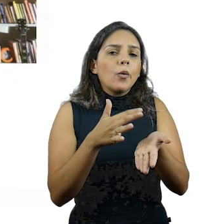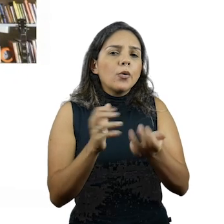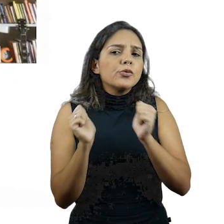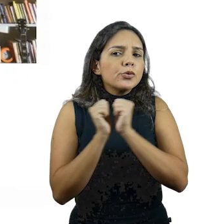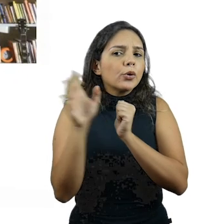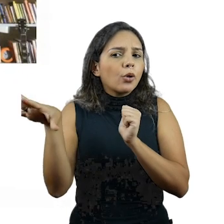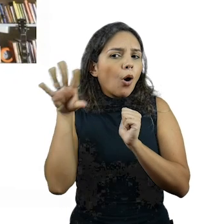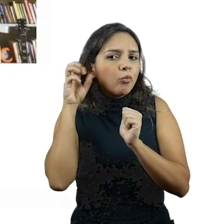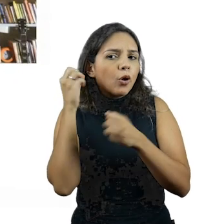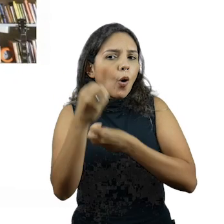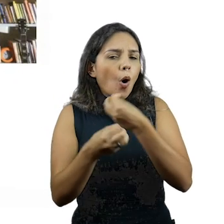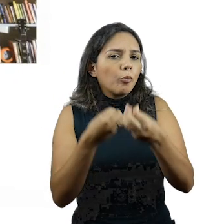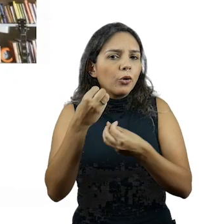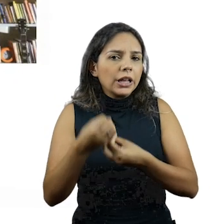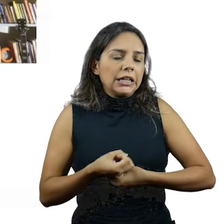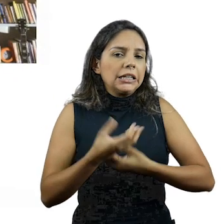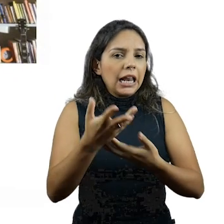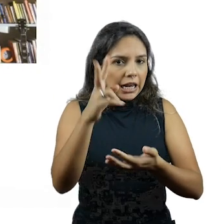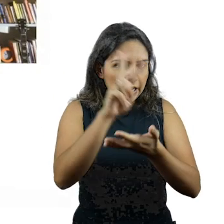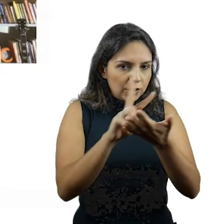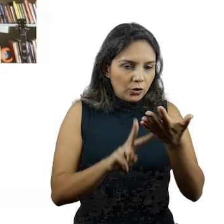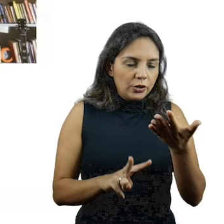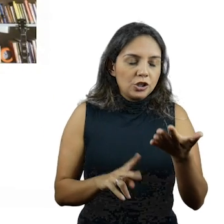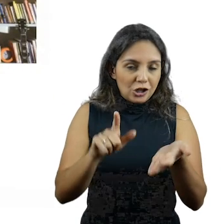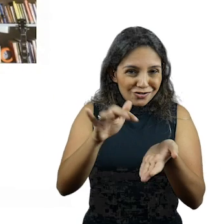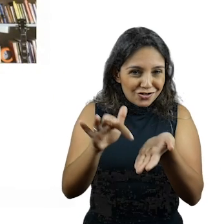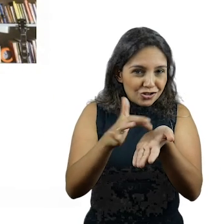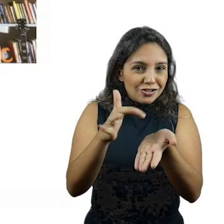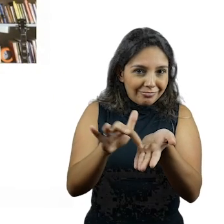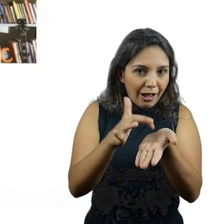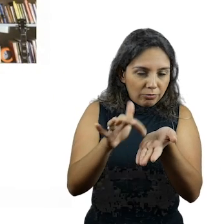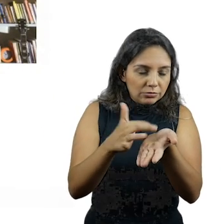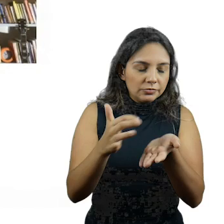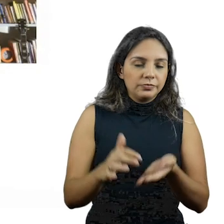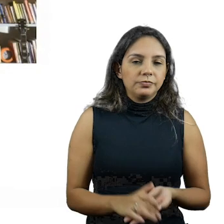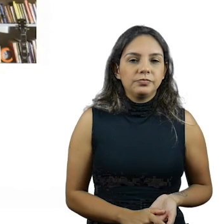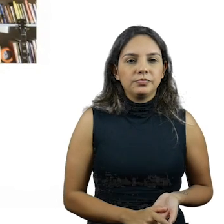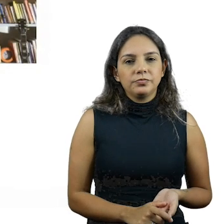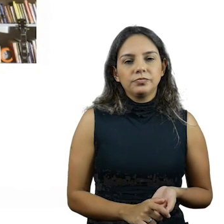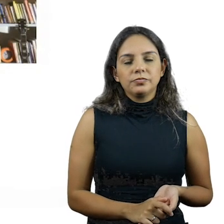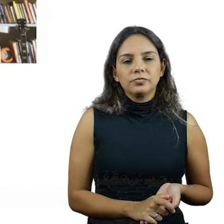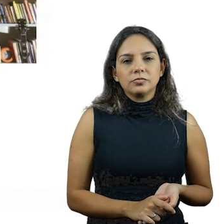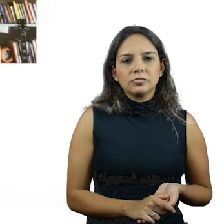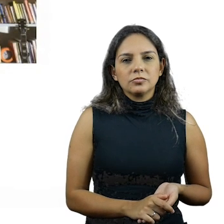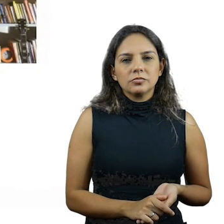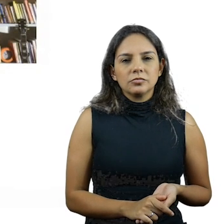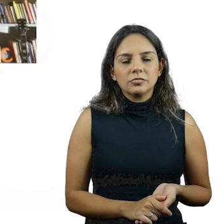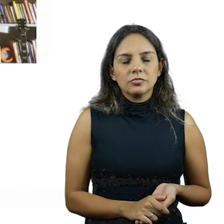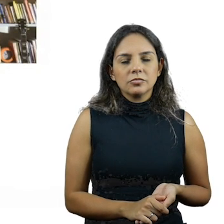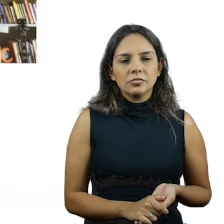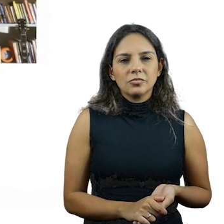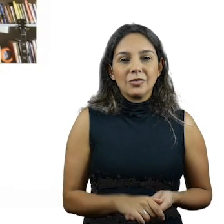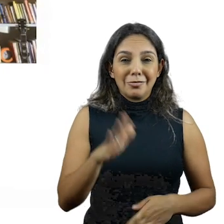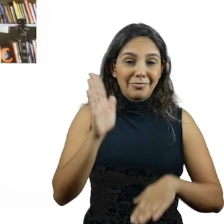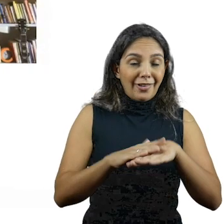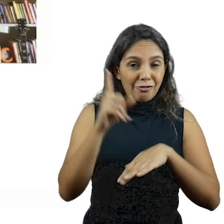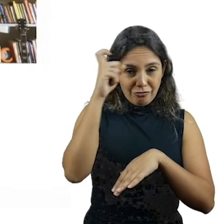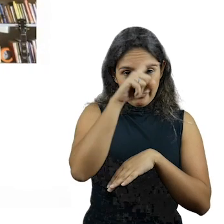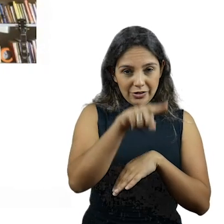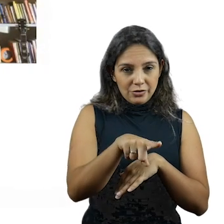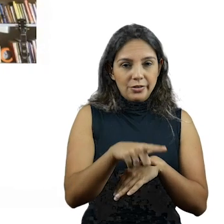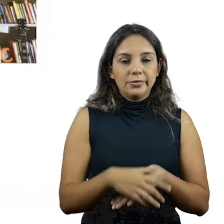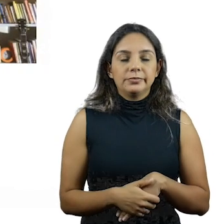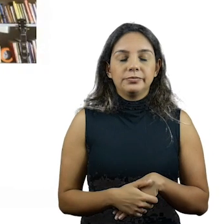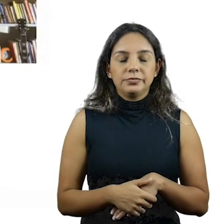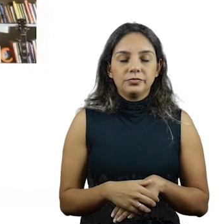jeito de você entregá-la para o leitor seria digitalmente muito. E esse foi o maior desafio. Então, isso veio junto,